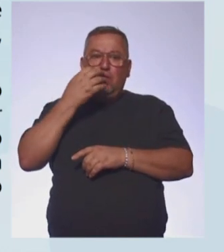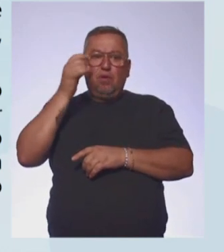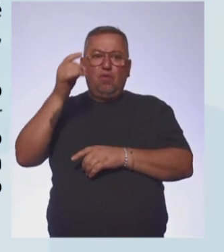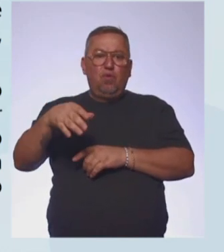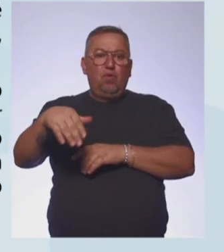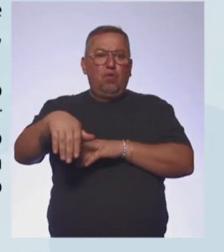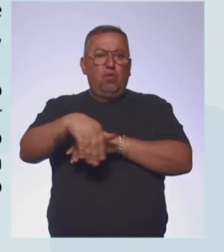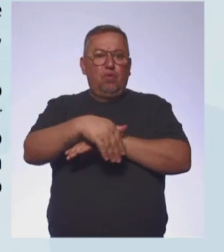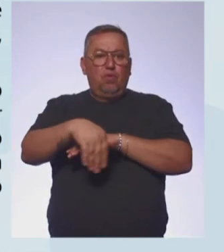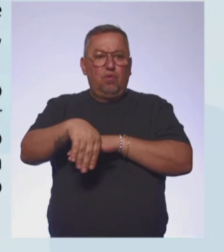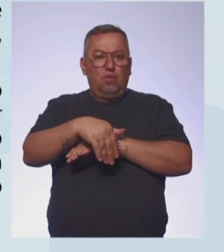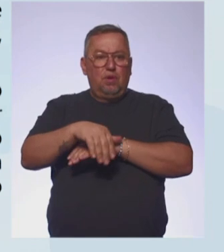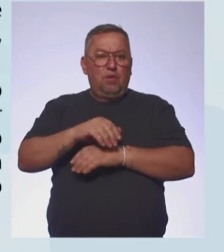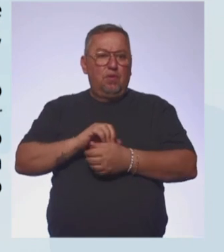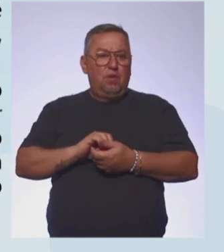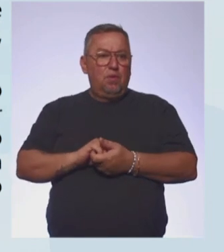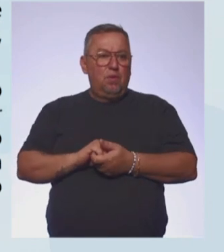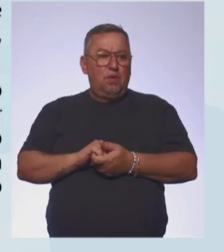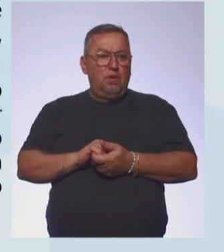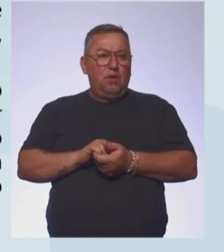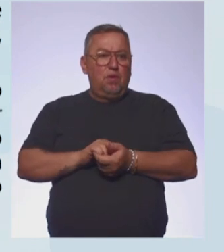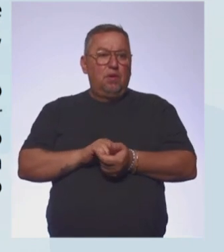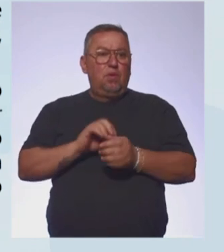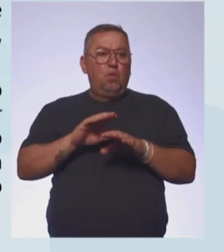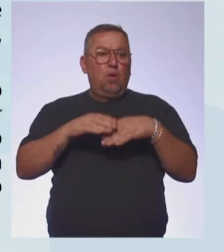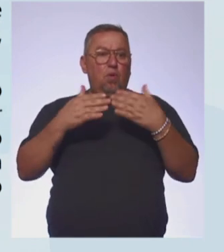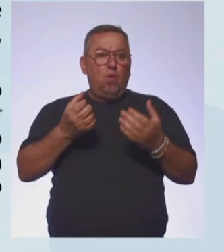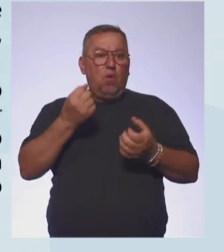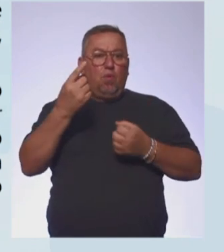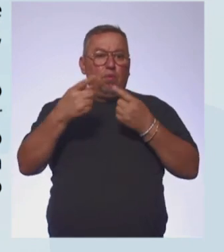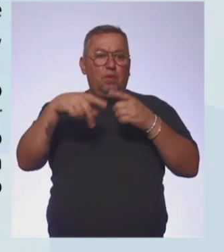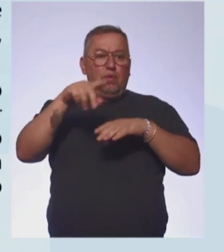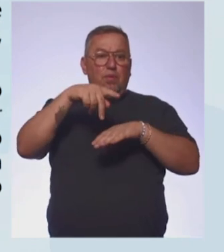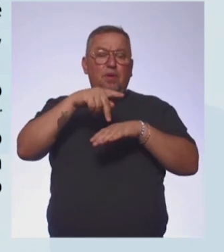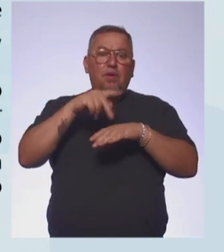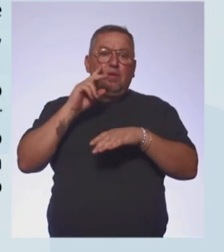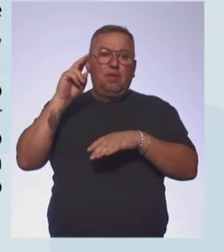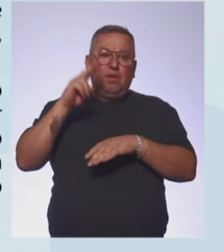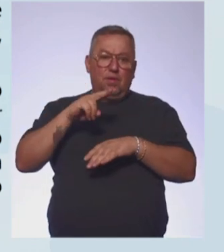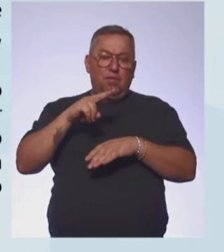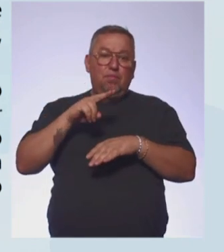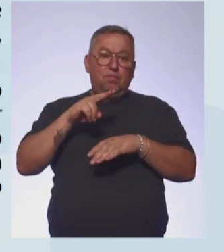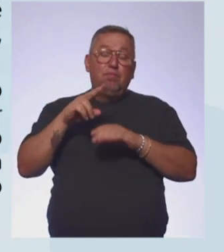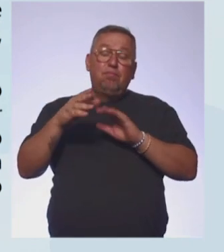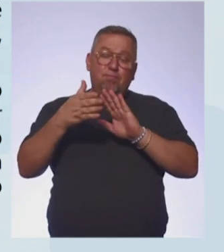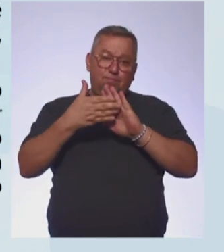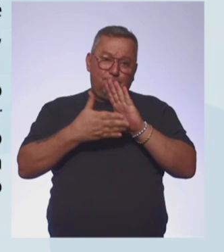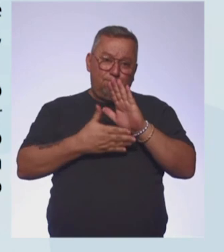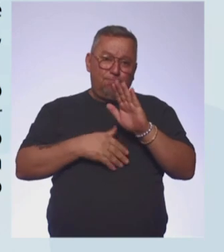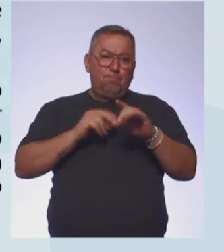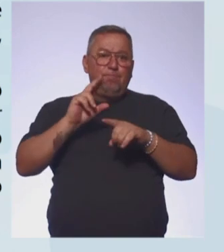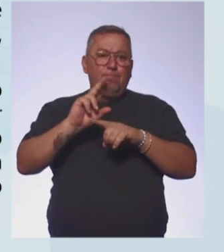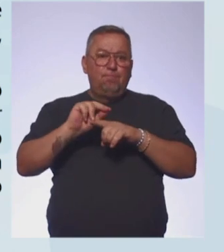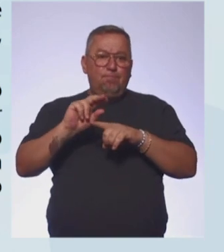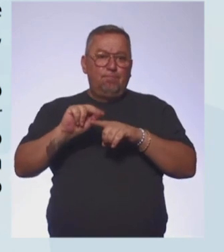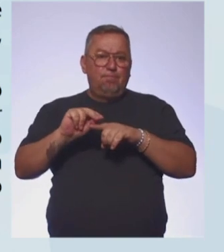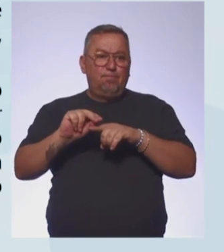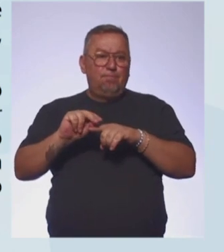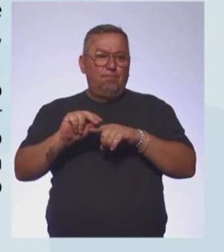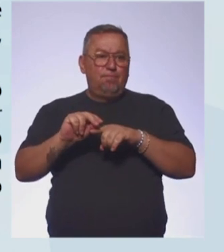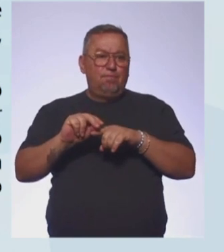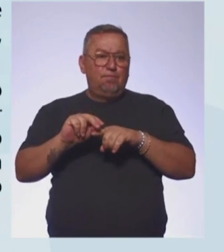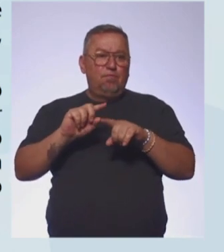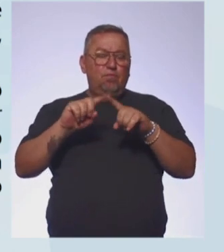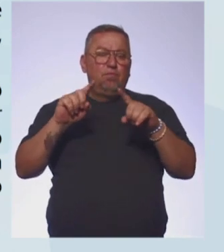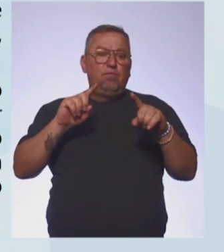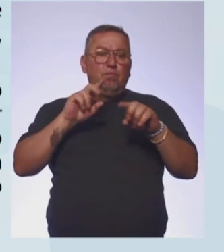dos cães jogados nas ruas, questão com a qual alguns países precisam lidar, propõe o artigo. Ainda em